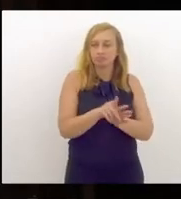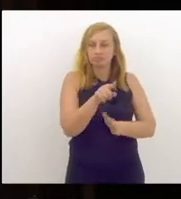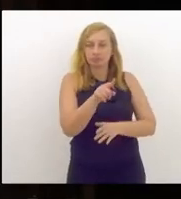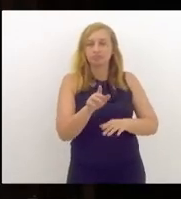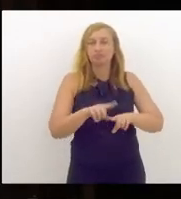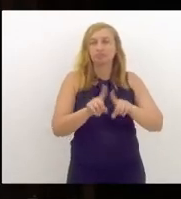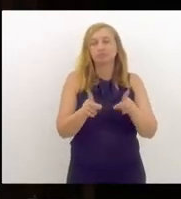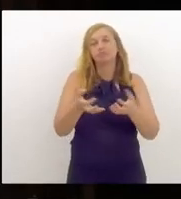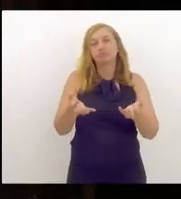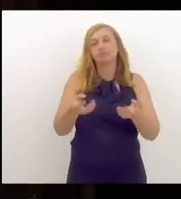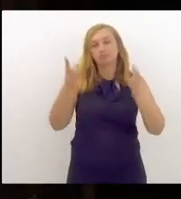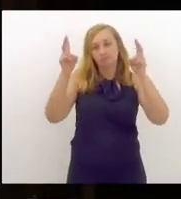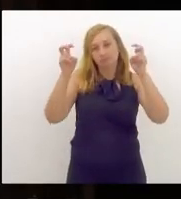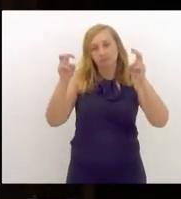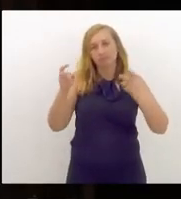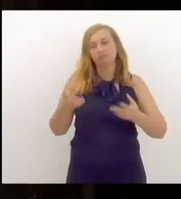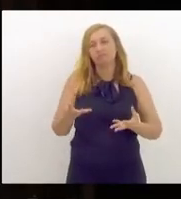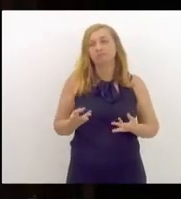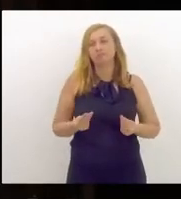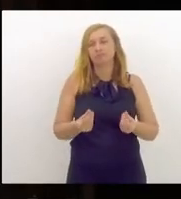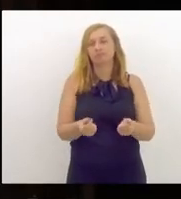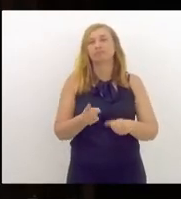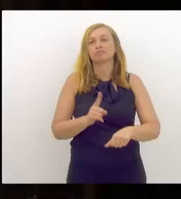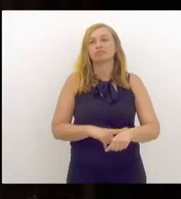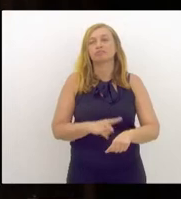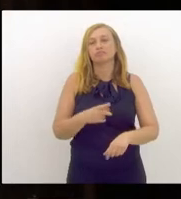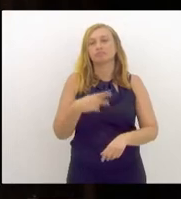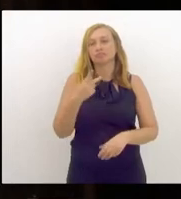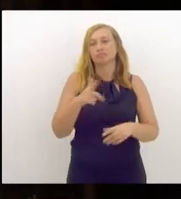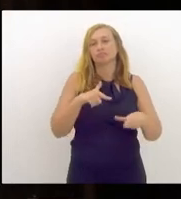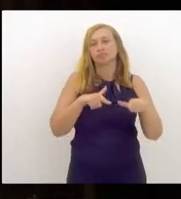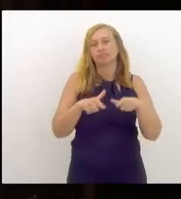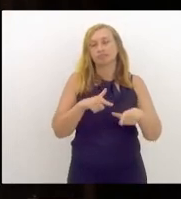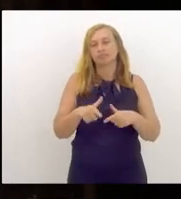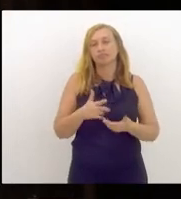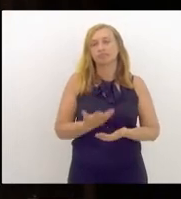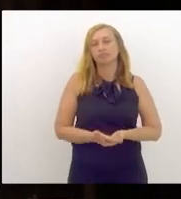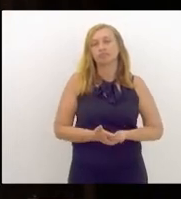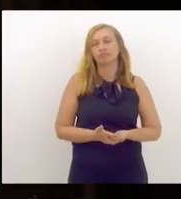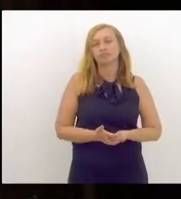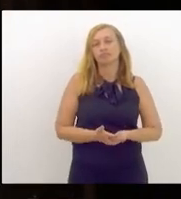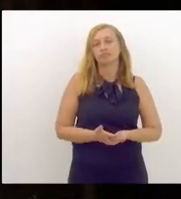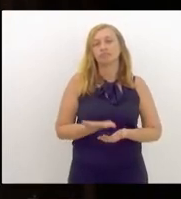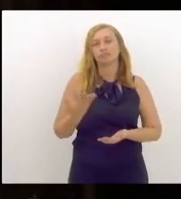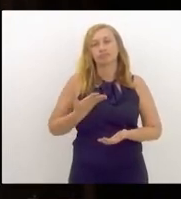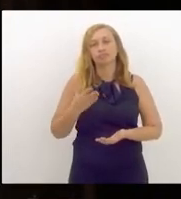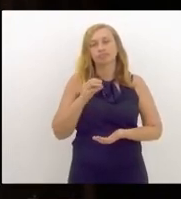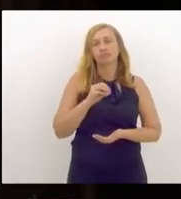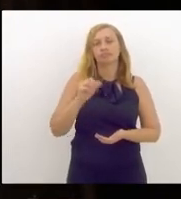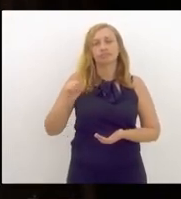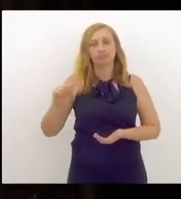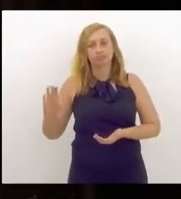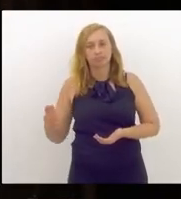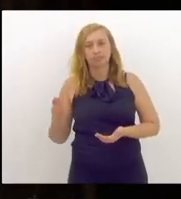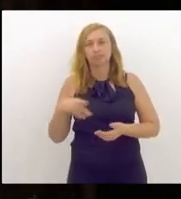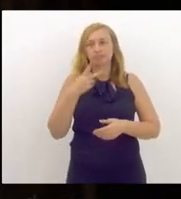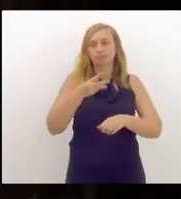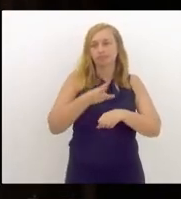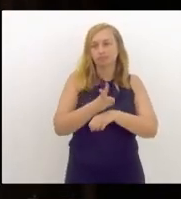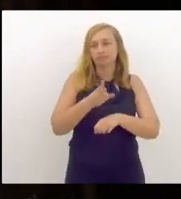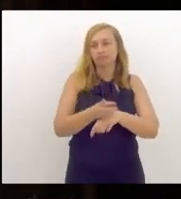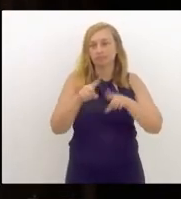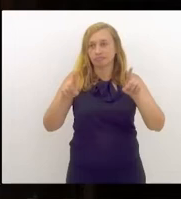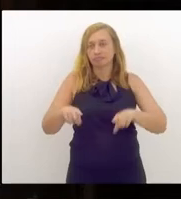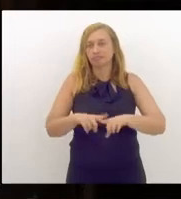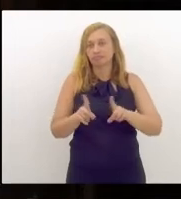eu queria tratar uma questão aqui que eu acho muito sensível nesse momento tá falando de trabalho e a pouco agora pouco o nosso companheiro da OAB falou da terceirização mas nós temos